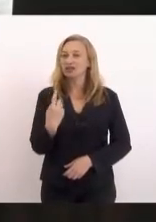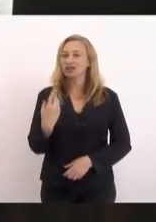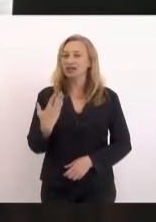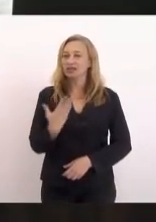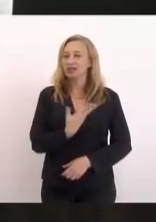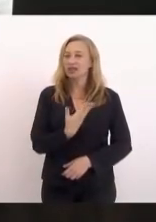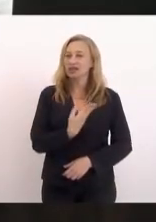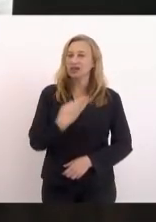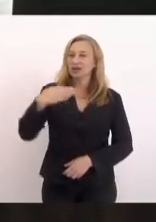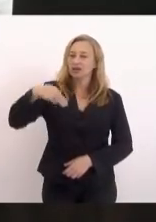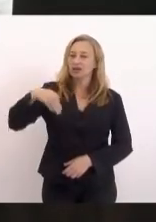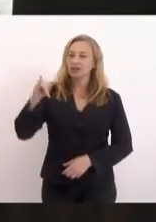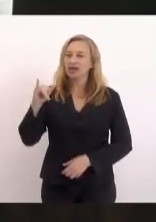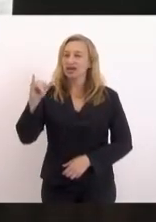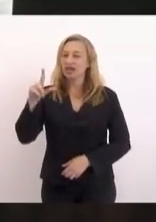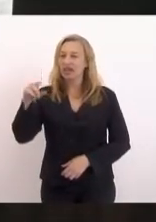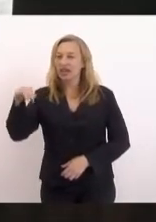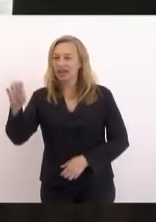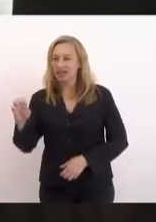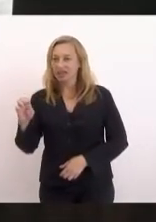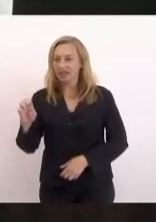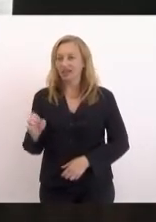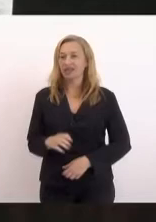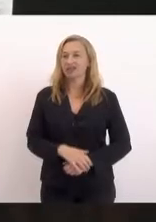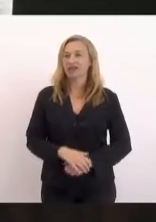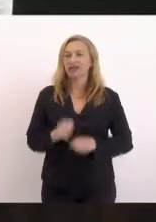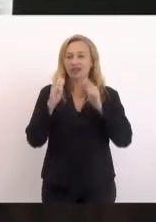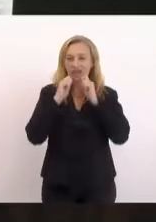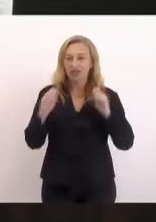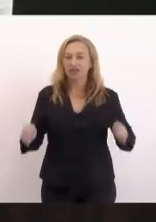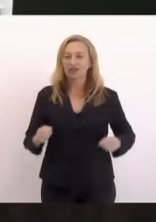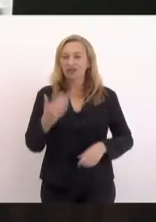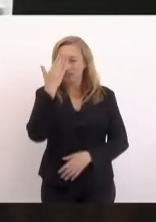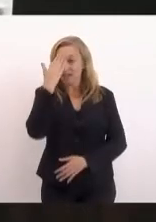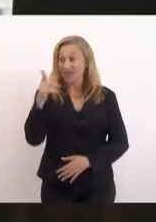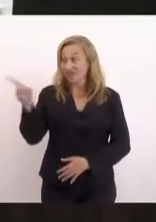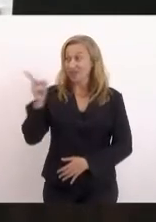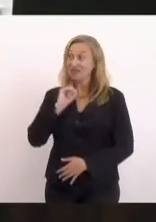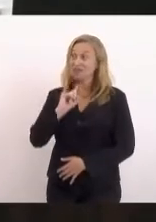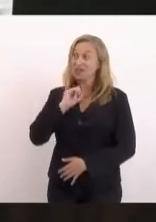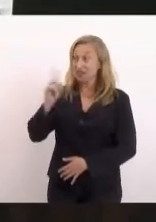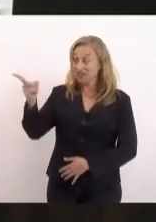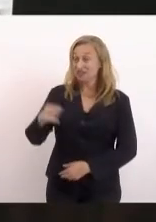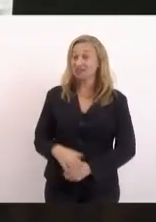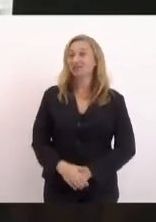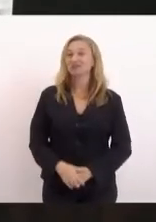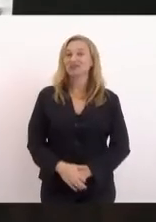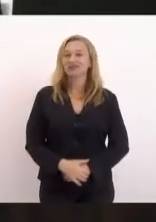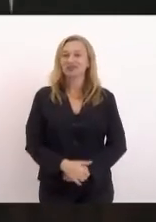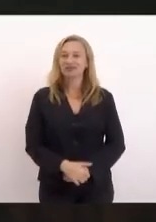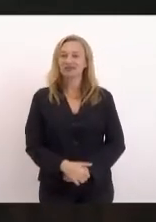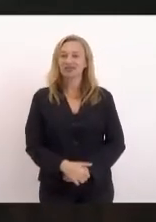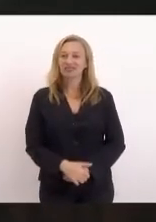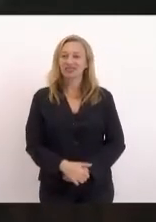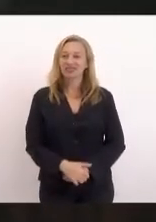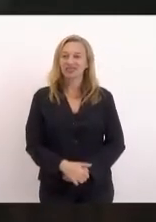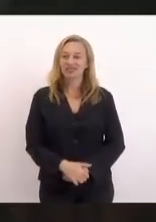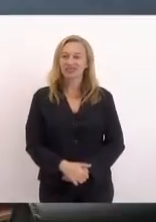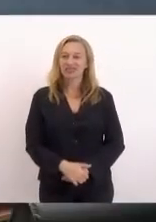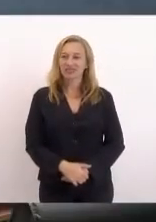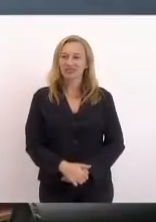nossa querida assessora. Obrigado, tá, Noar? E é flamenguista, logicamente. Vai lá com a